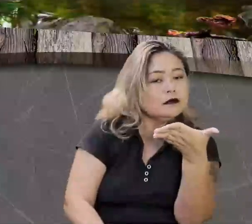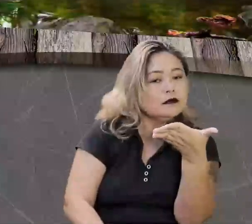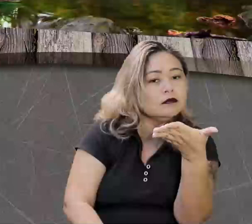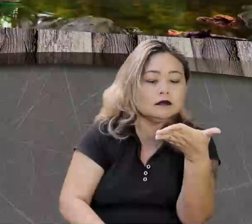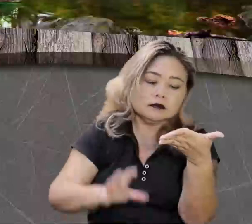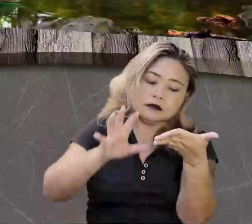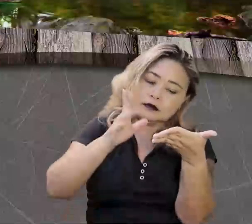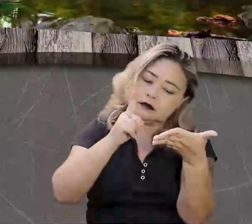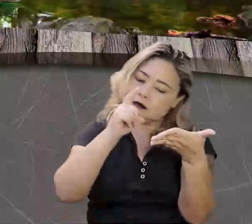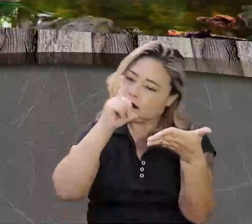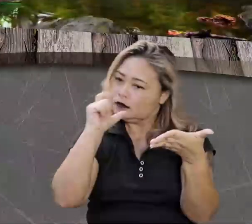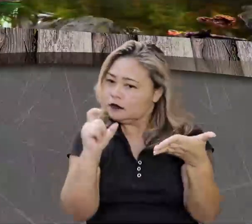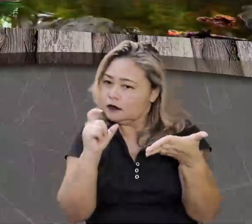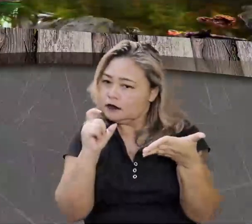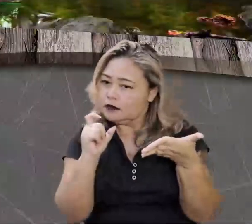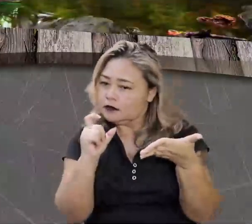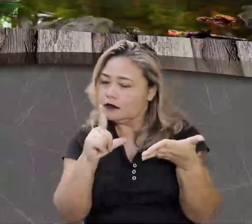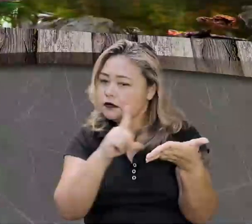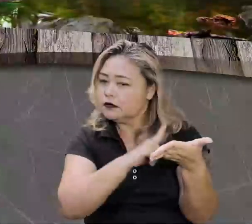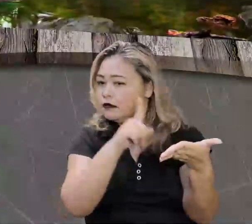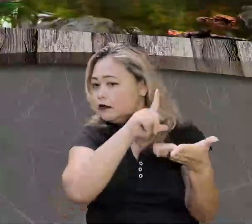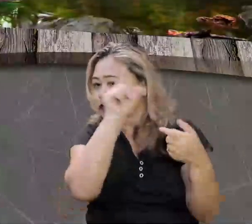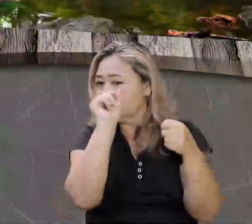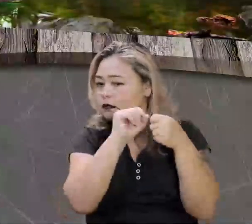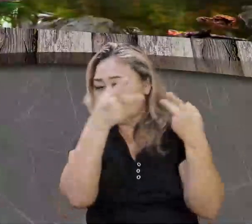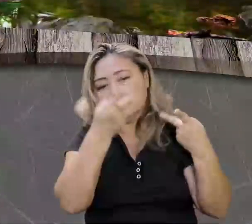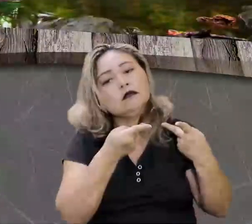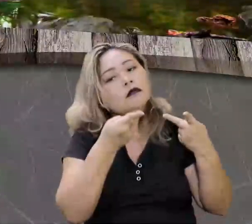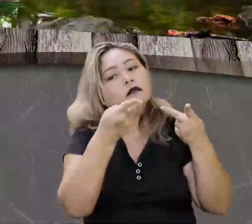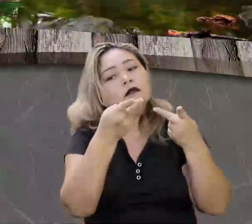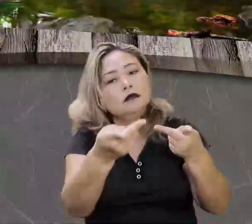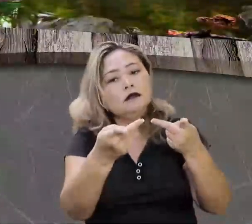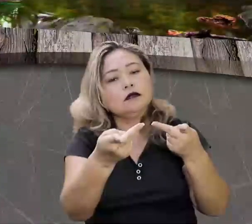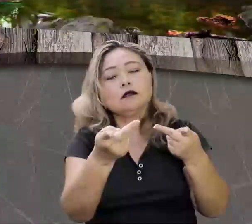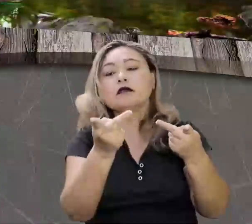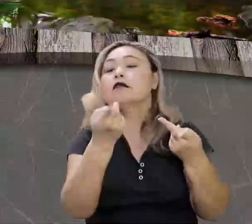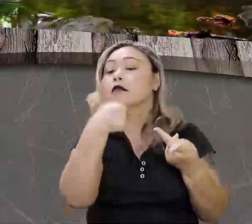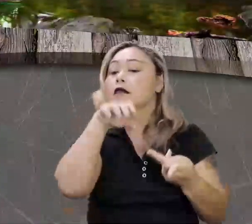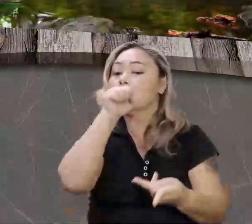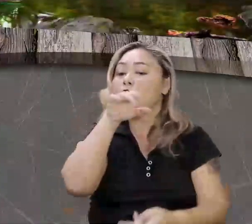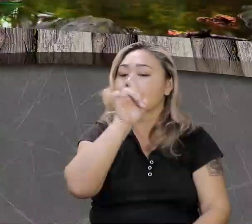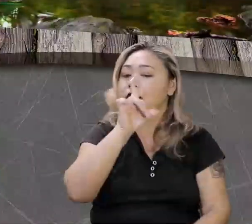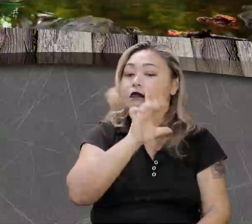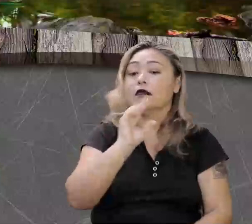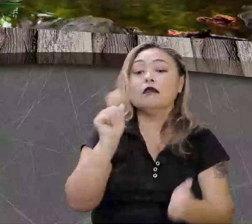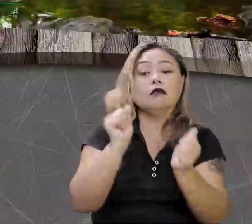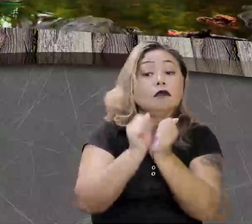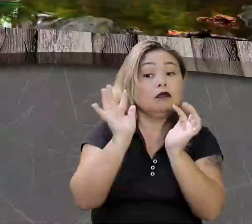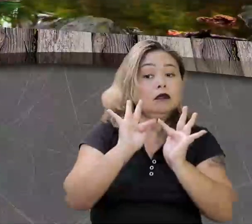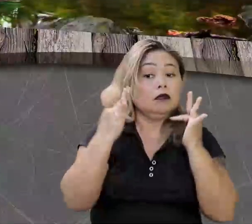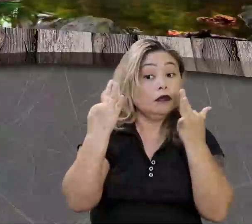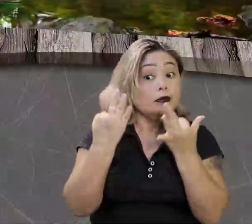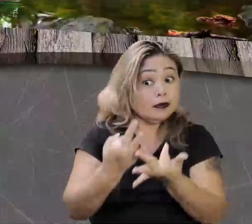tirar uma foto de onde eu fui fazer uma visita esse fim de semana com a minha família,